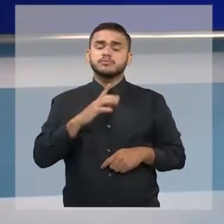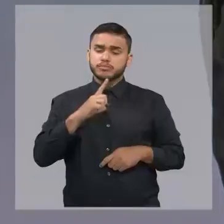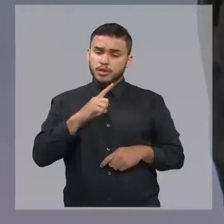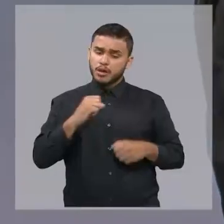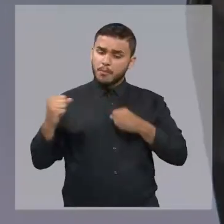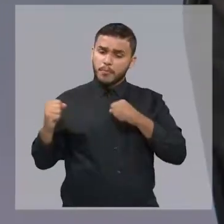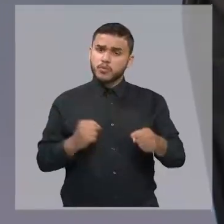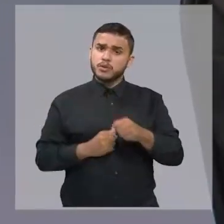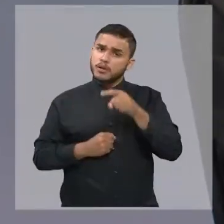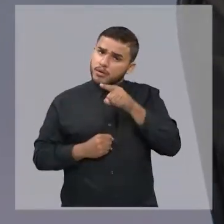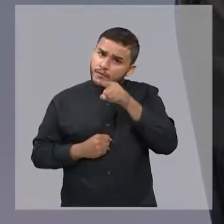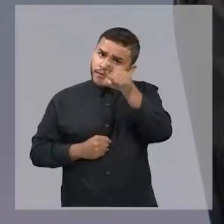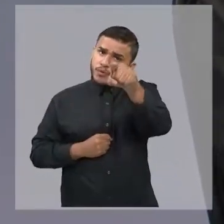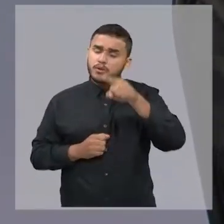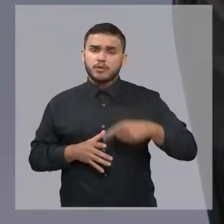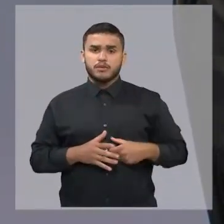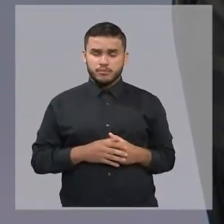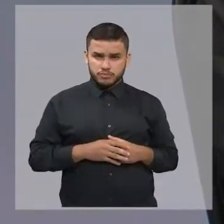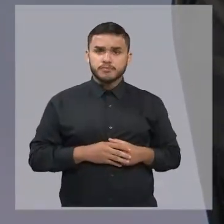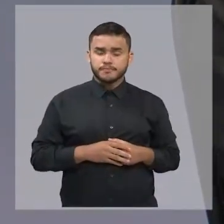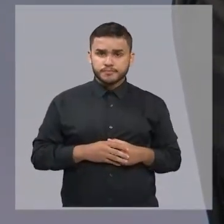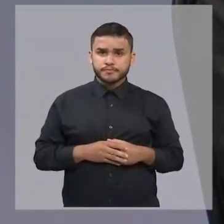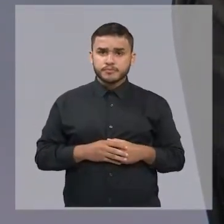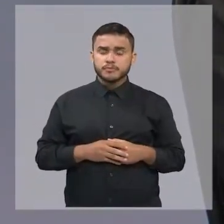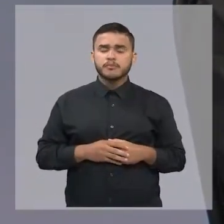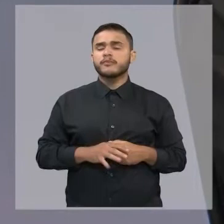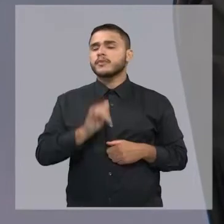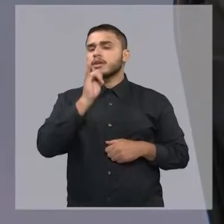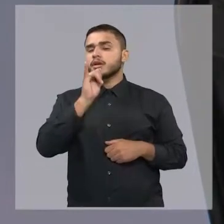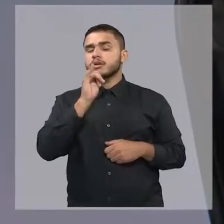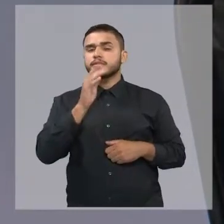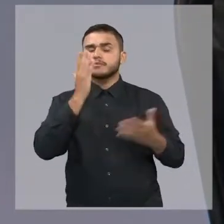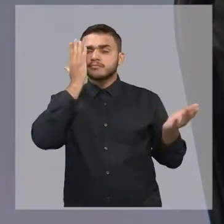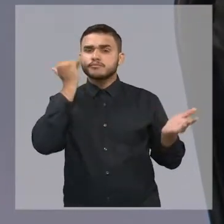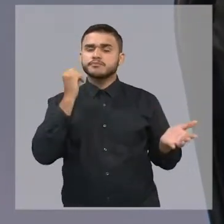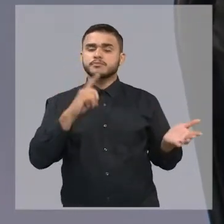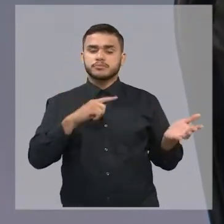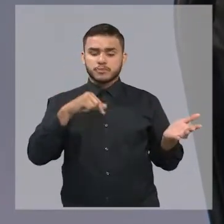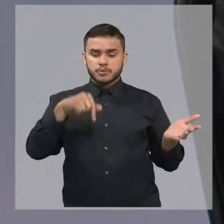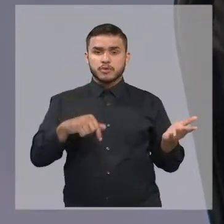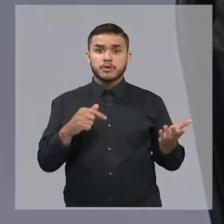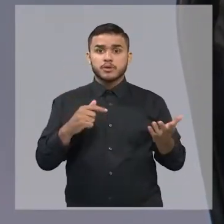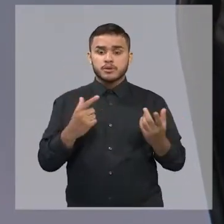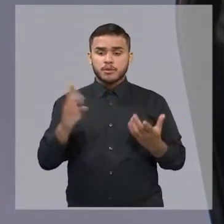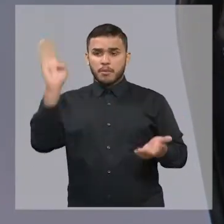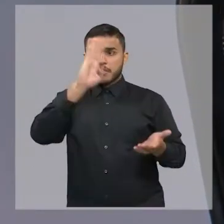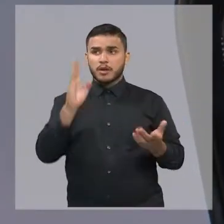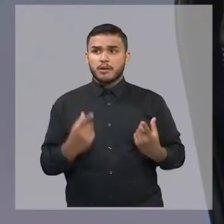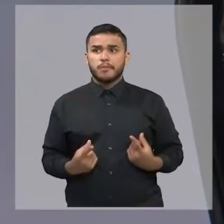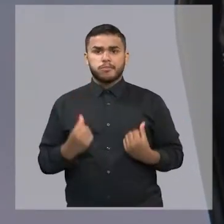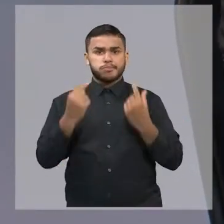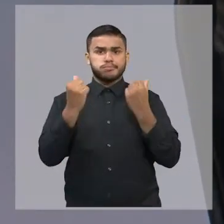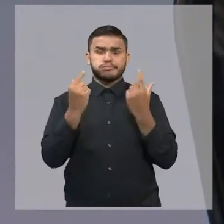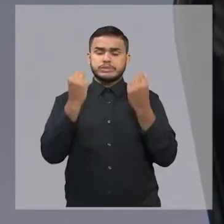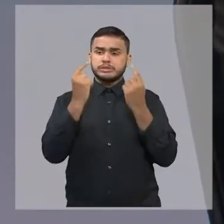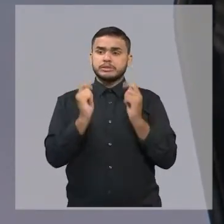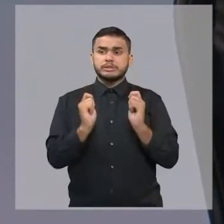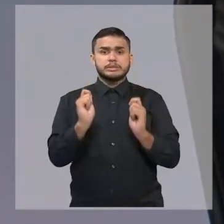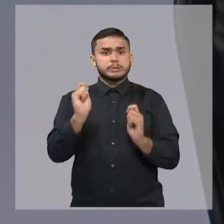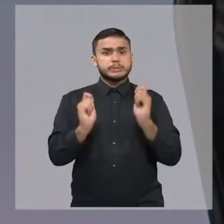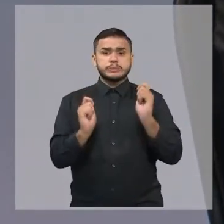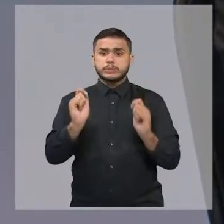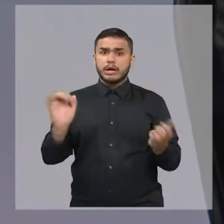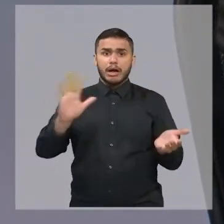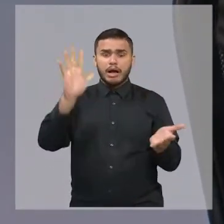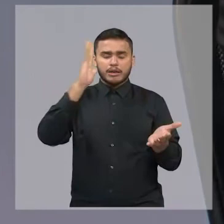tem o poder. E é muito fácil assim, vamos lá, o Estado precisa recuar. O Brasil quebrou, o Brasil